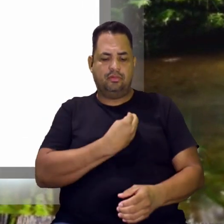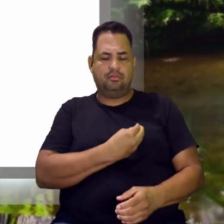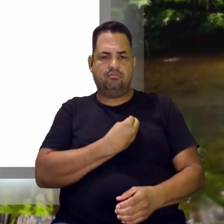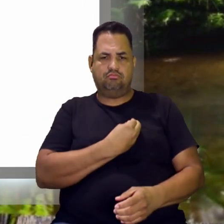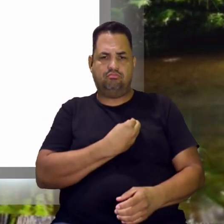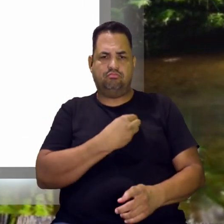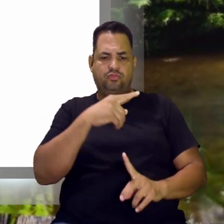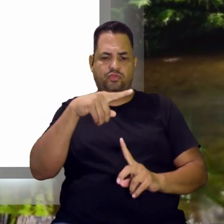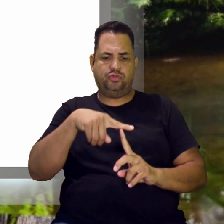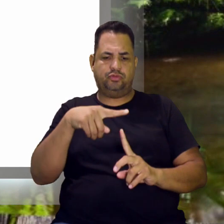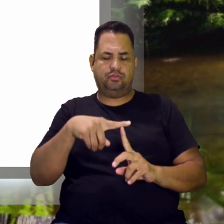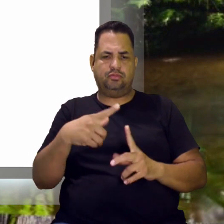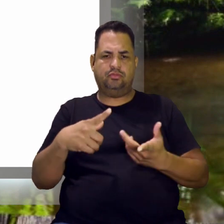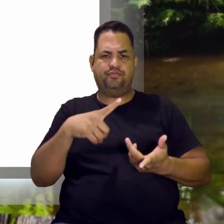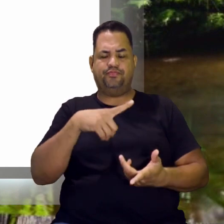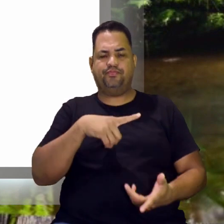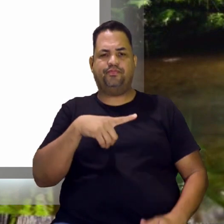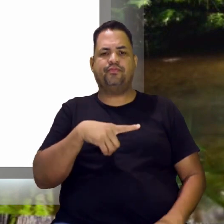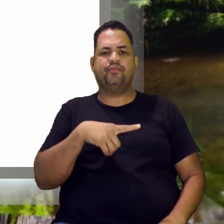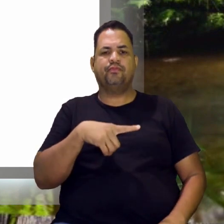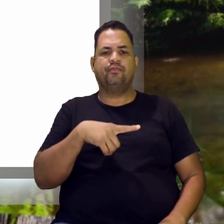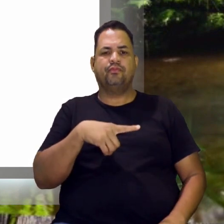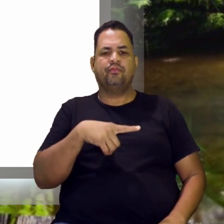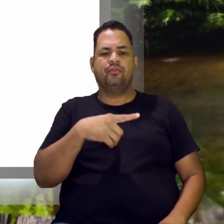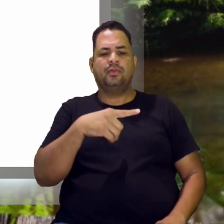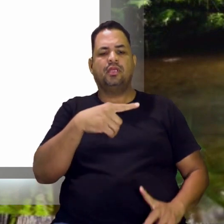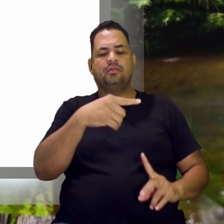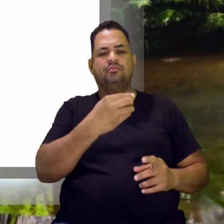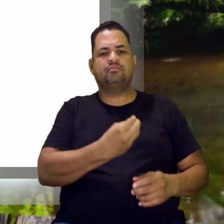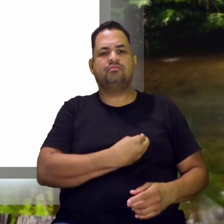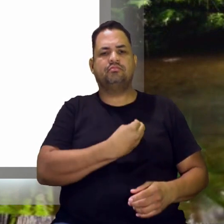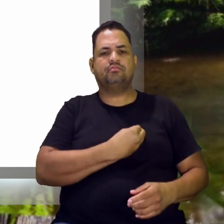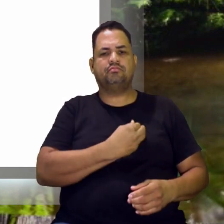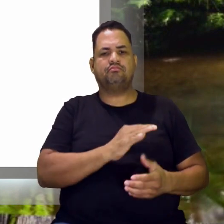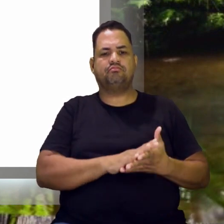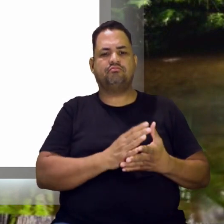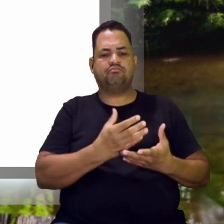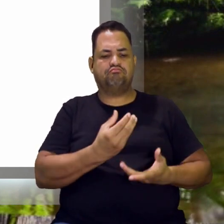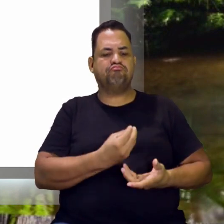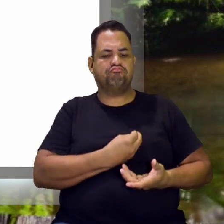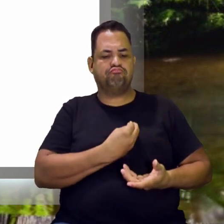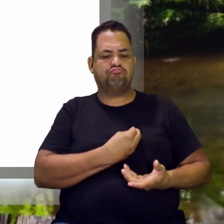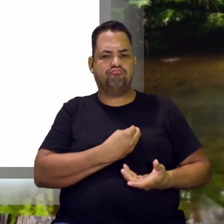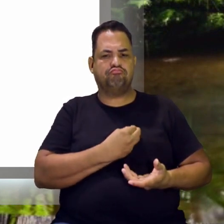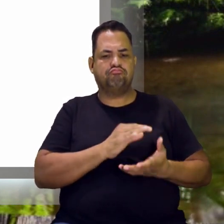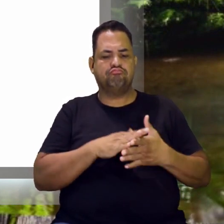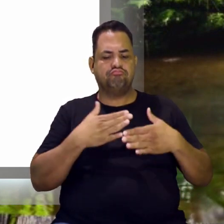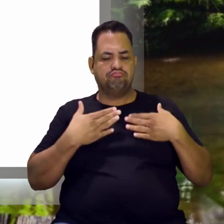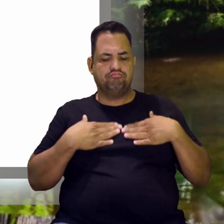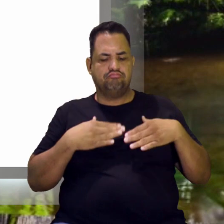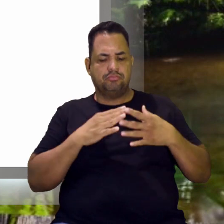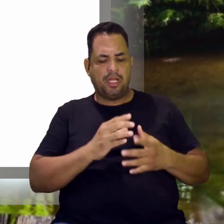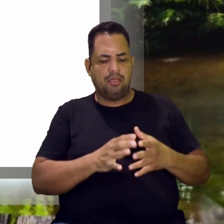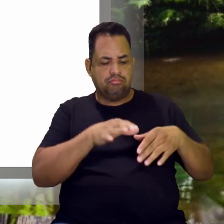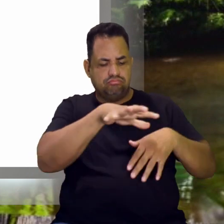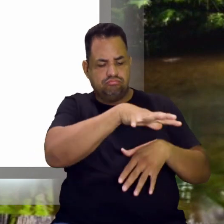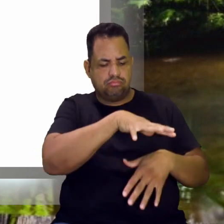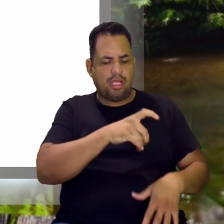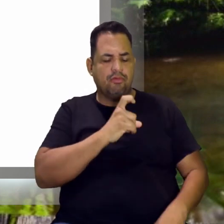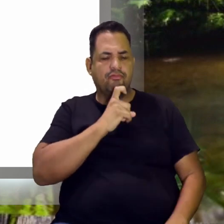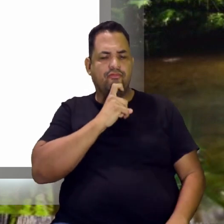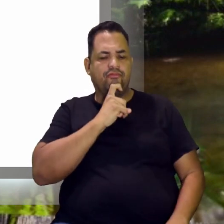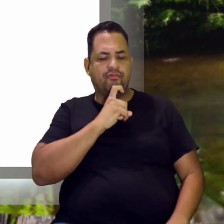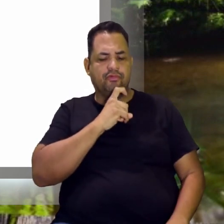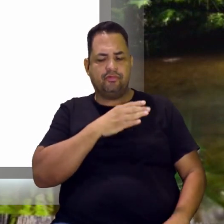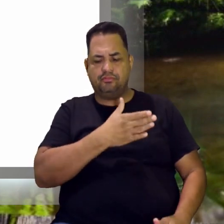tá bom? Então, nós temos seres vivos que vivem tranquilamente num local muito frio. Nós temos